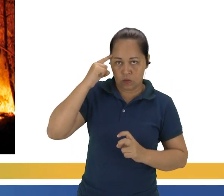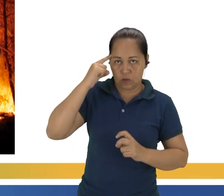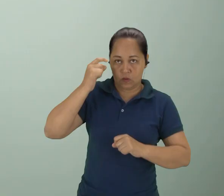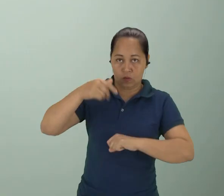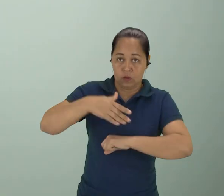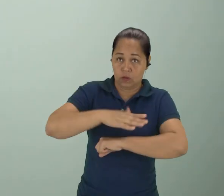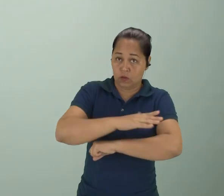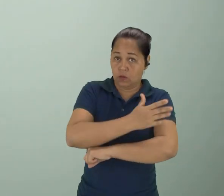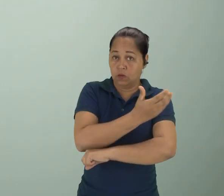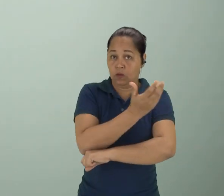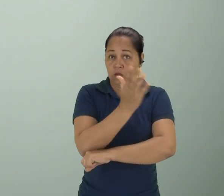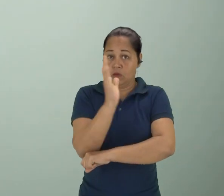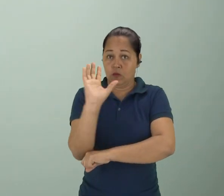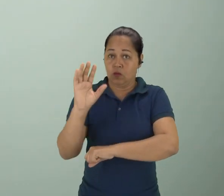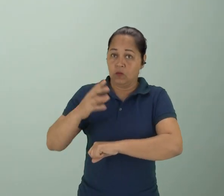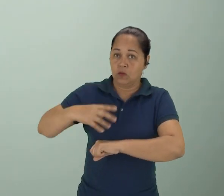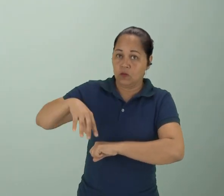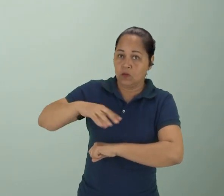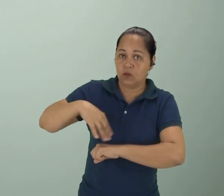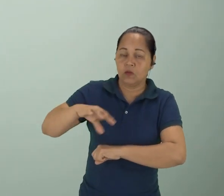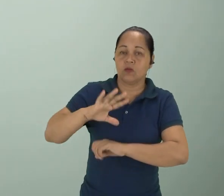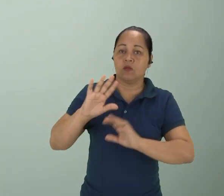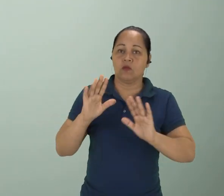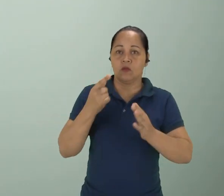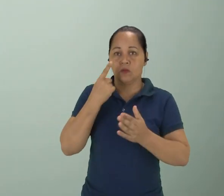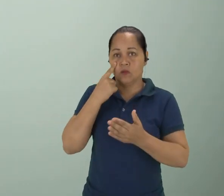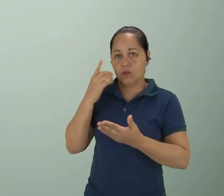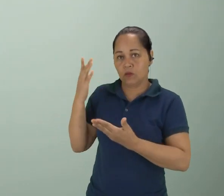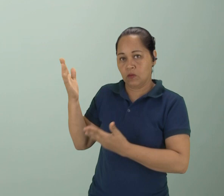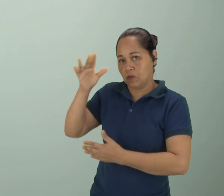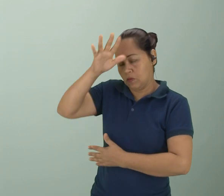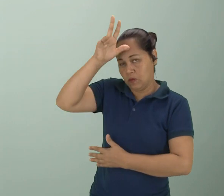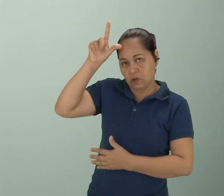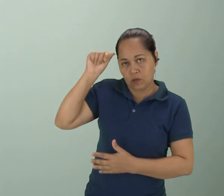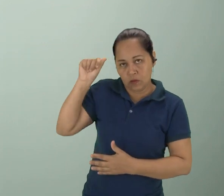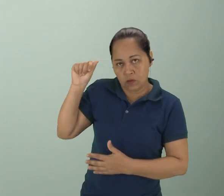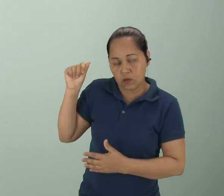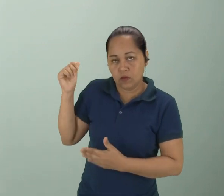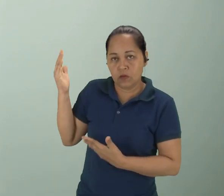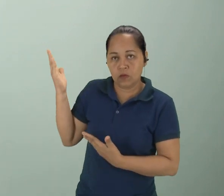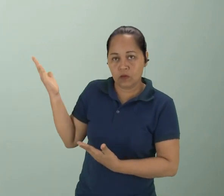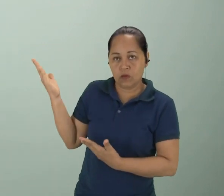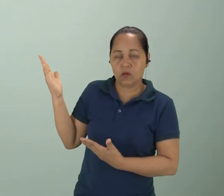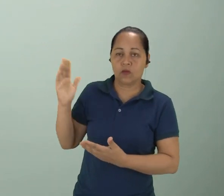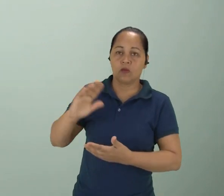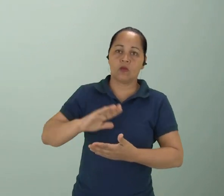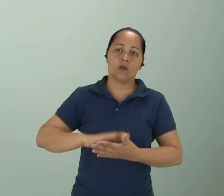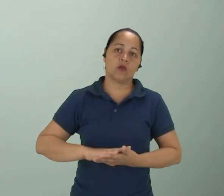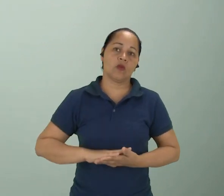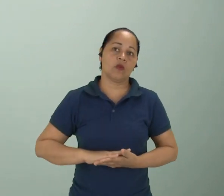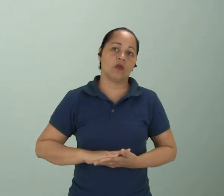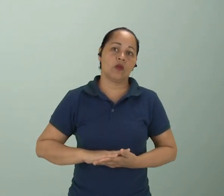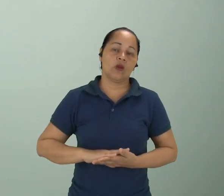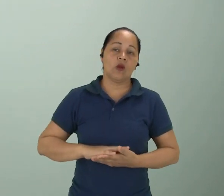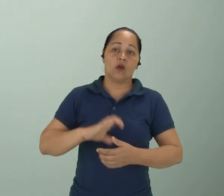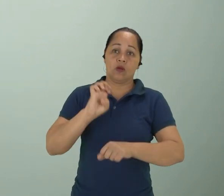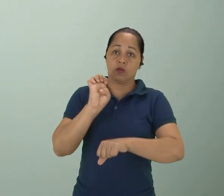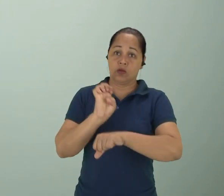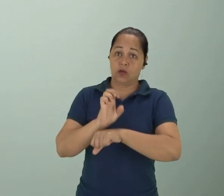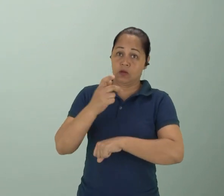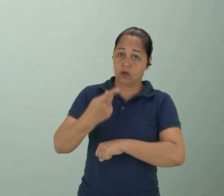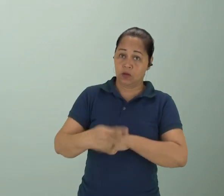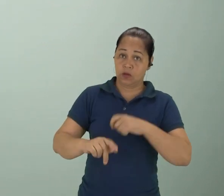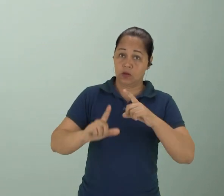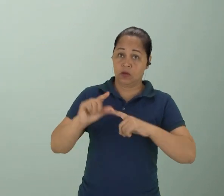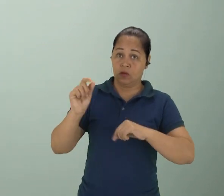eco ética a gente pode vir para o caso atual veja as imagens a amazônia ó a resposta o nosso estado